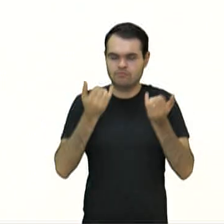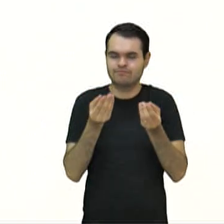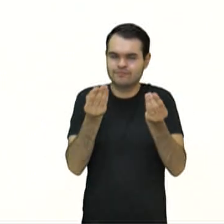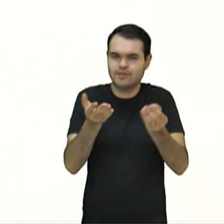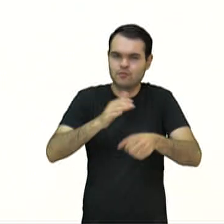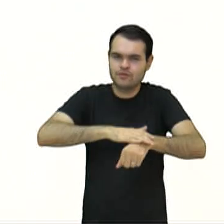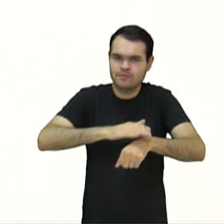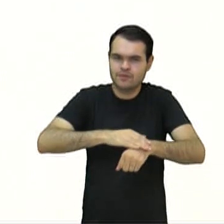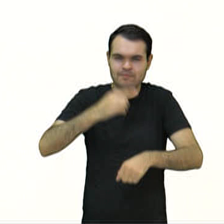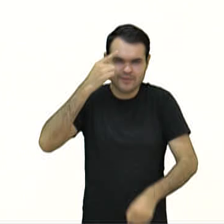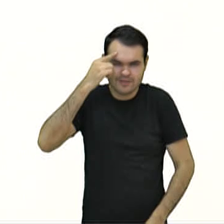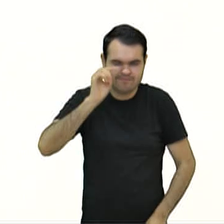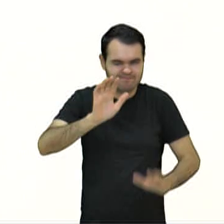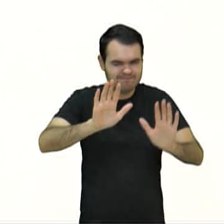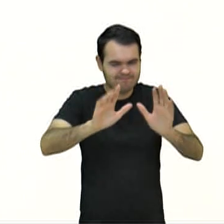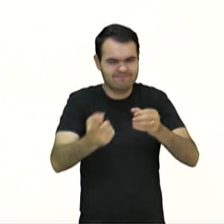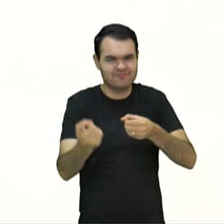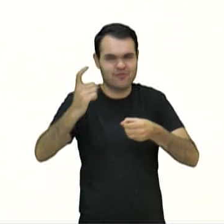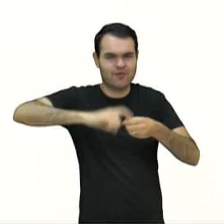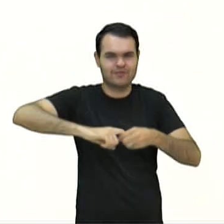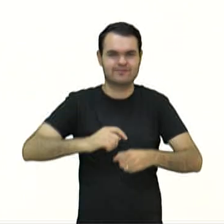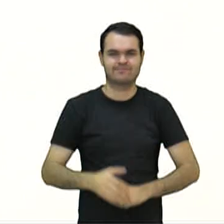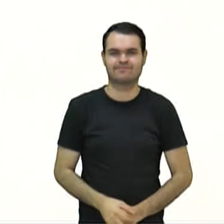dar um tempinho para vocês pensarem e a gente já volta.